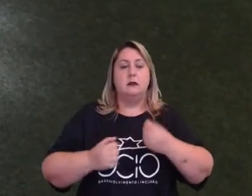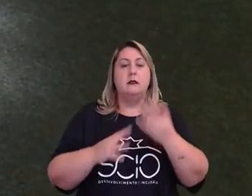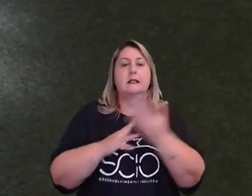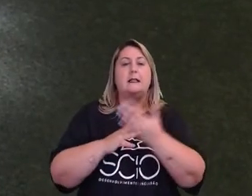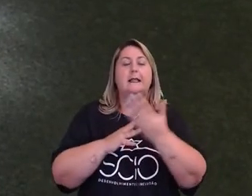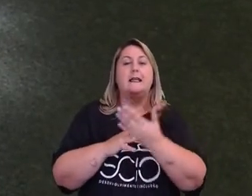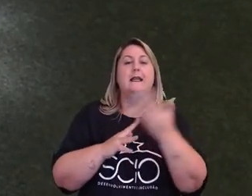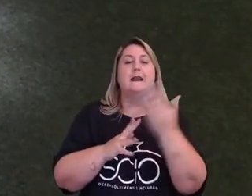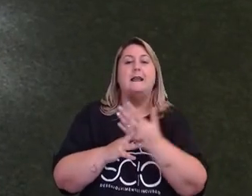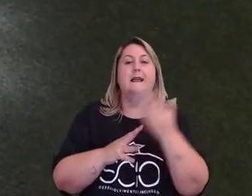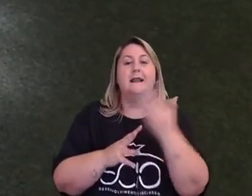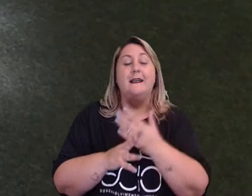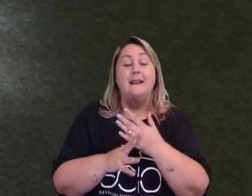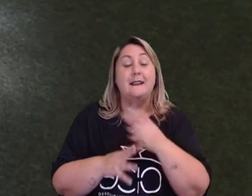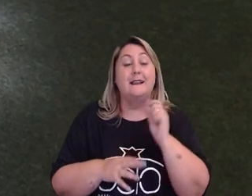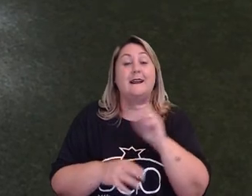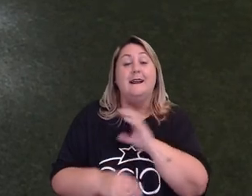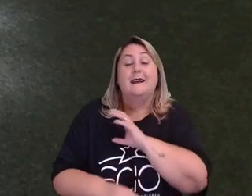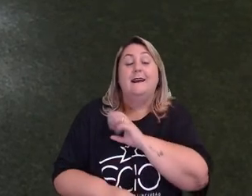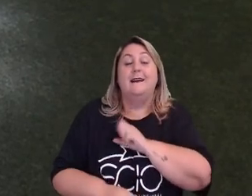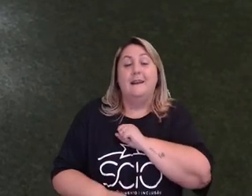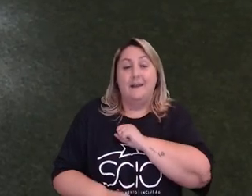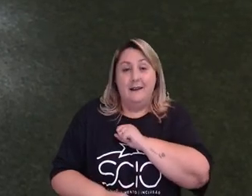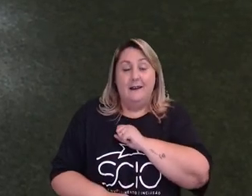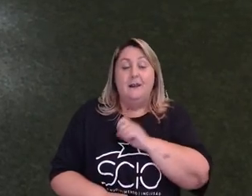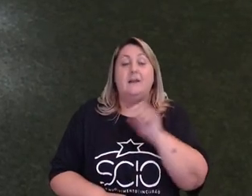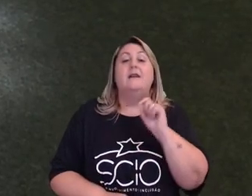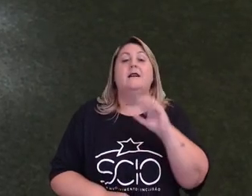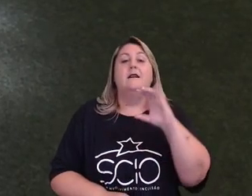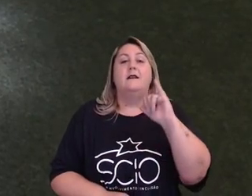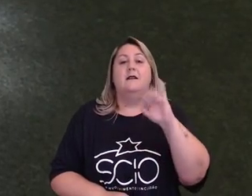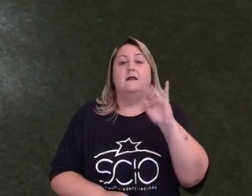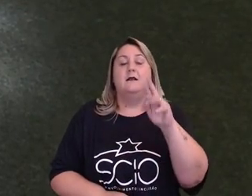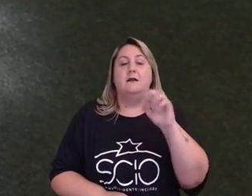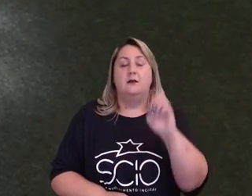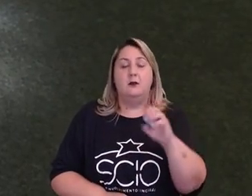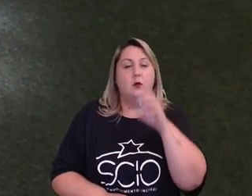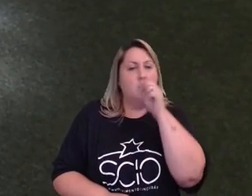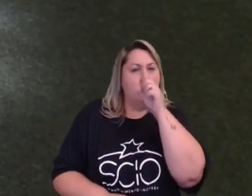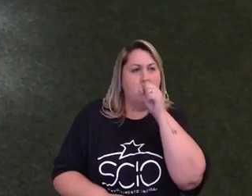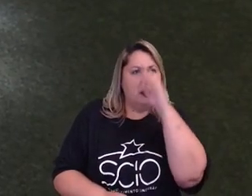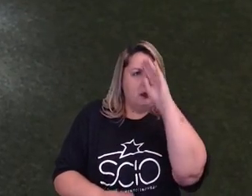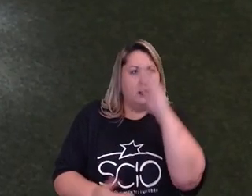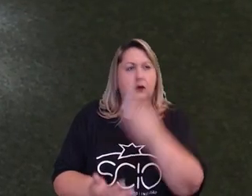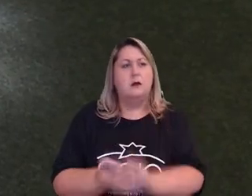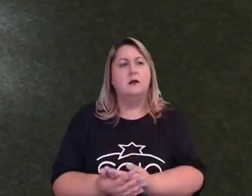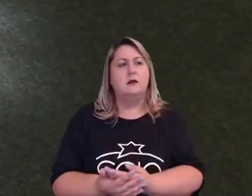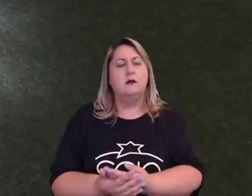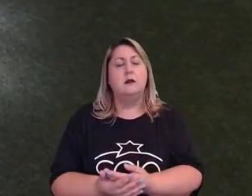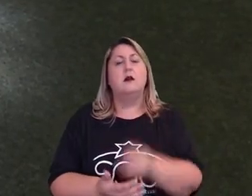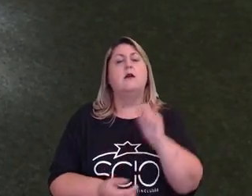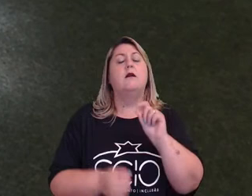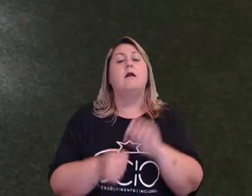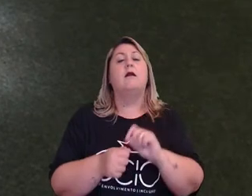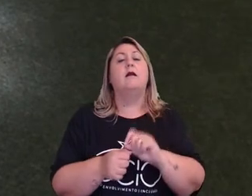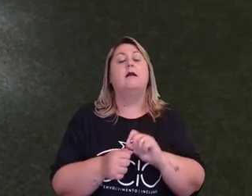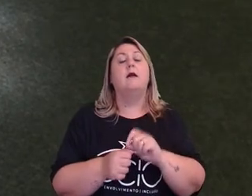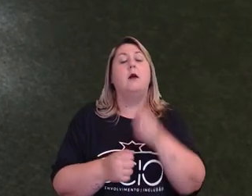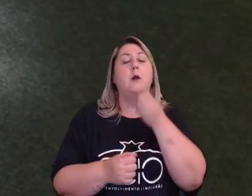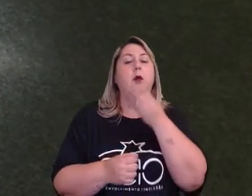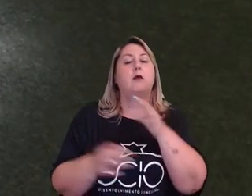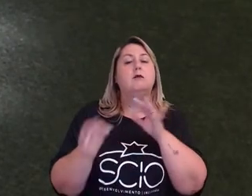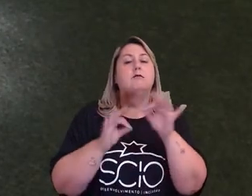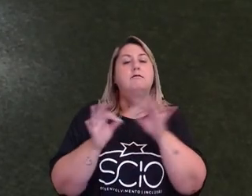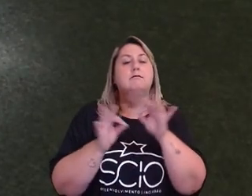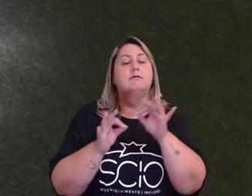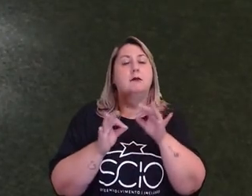que você respeita e ama, e é por isso que a Citrosuco acredita sempre que quando a gente faz as coisas com bom